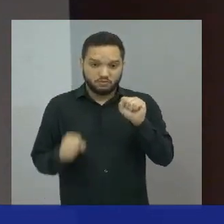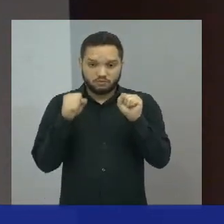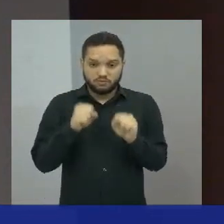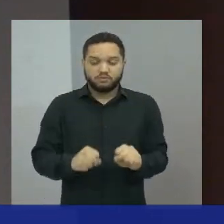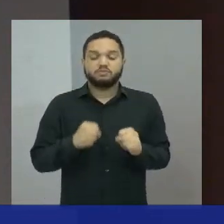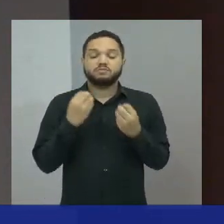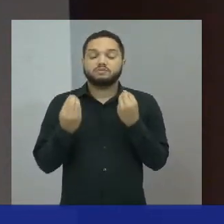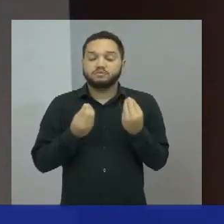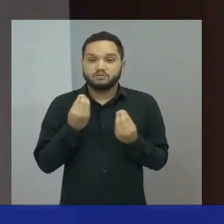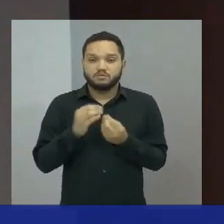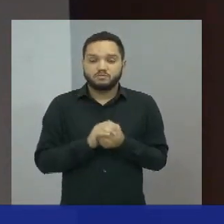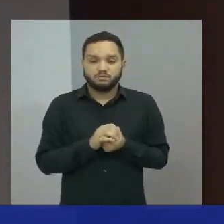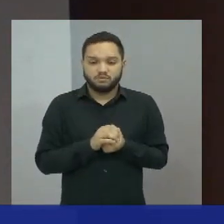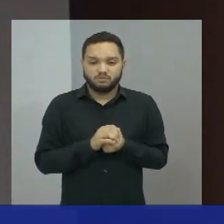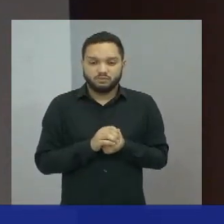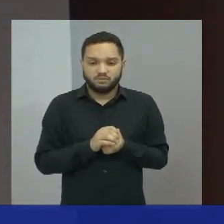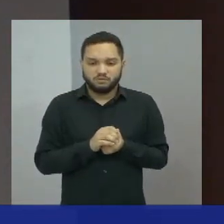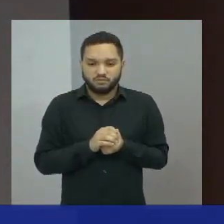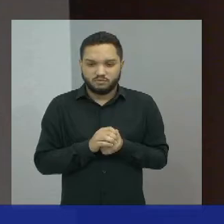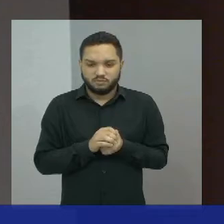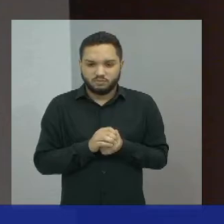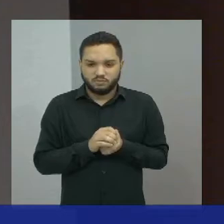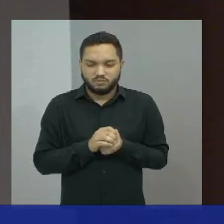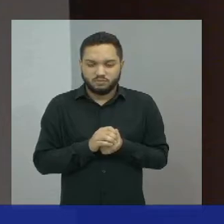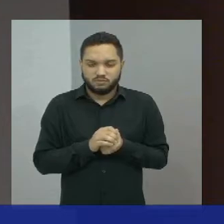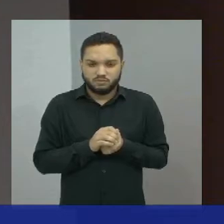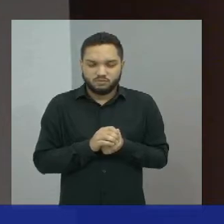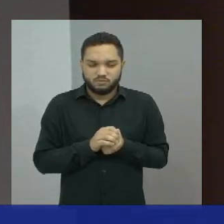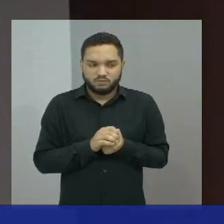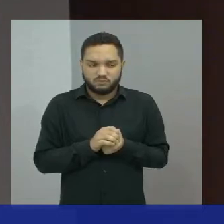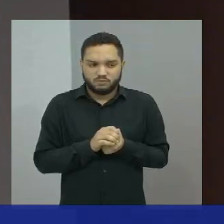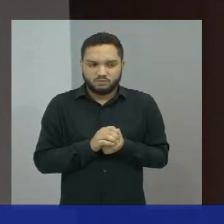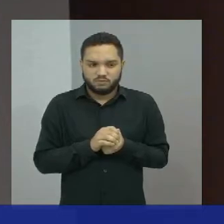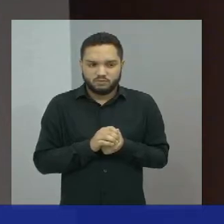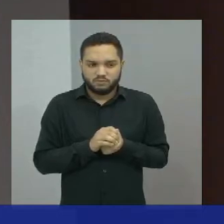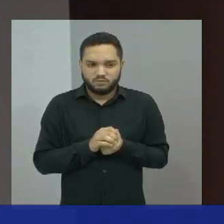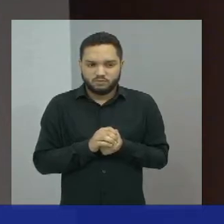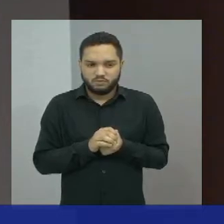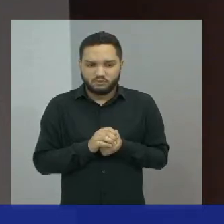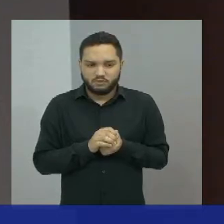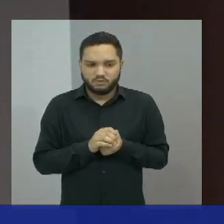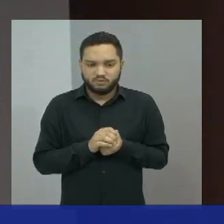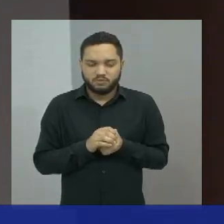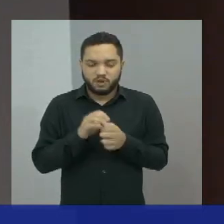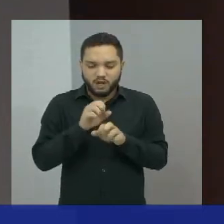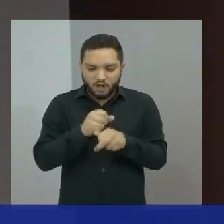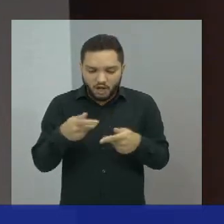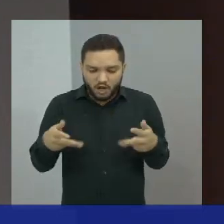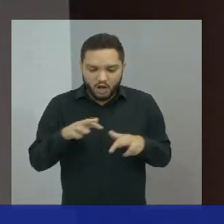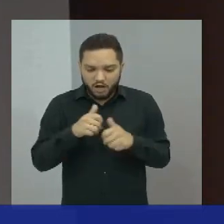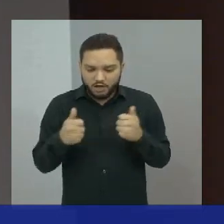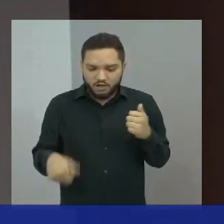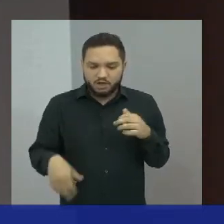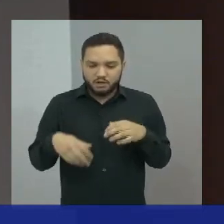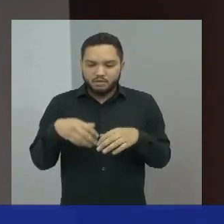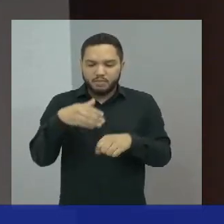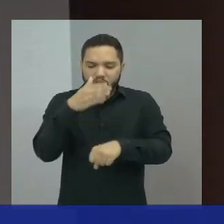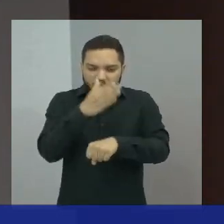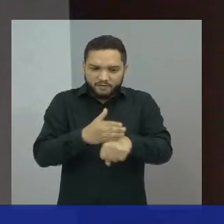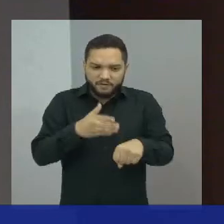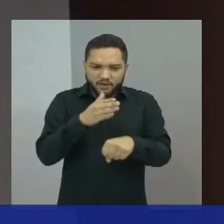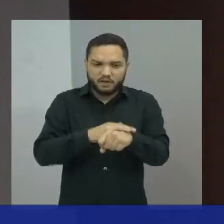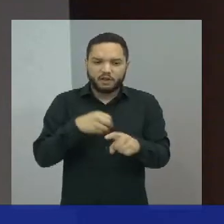ficar: abusar, maltratar, molestar, negligenciar, cuidados, ferir ou mutilar animal silvestre, doméstico ou